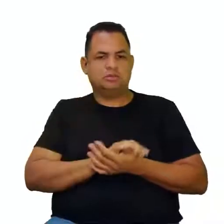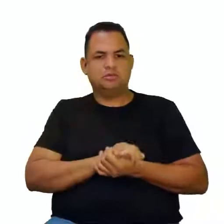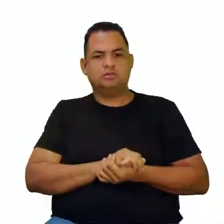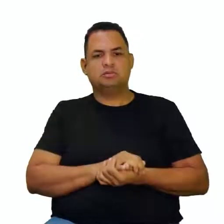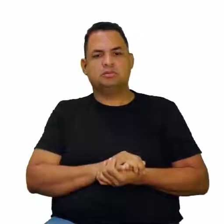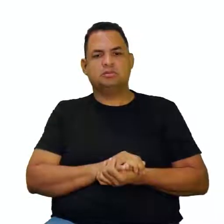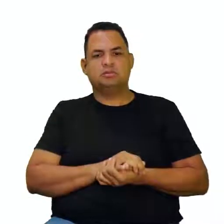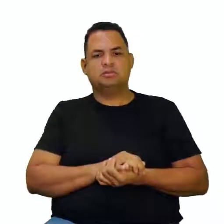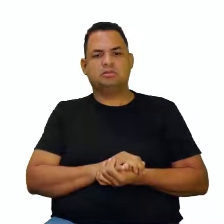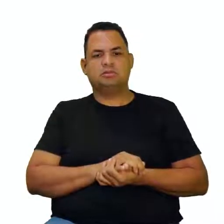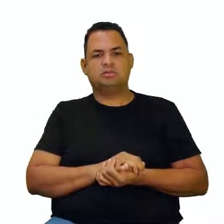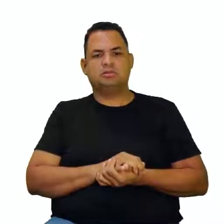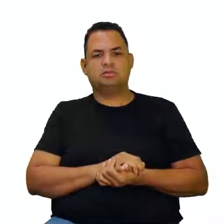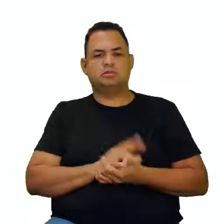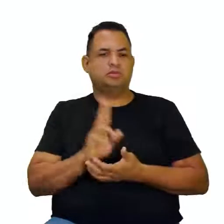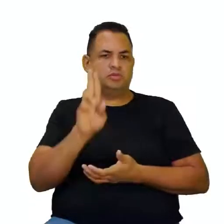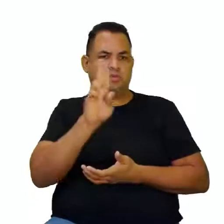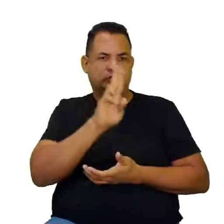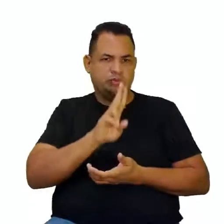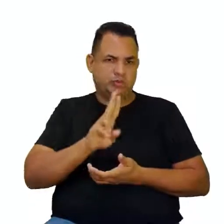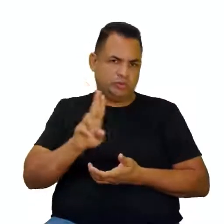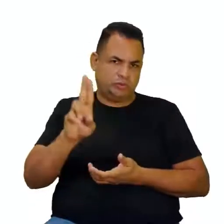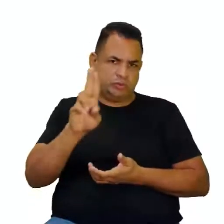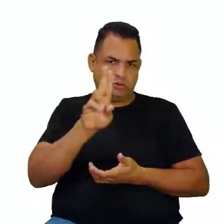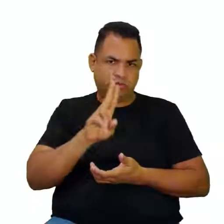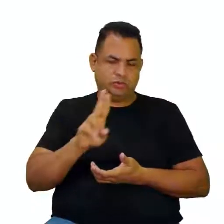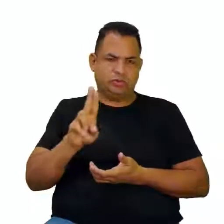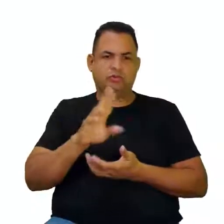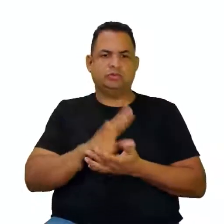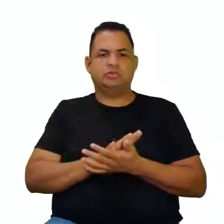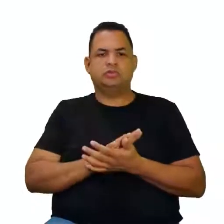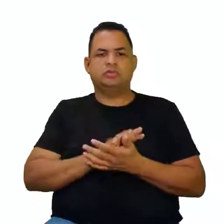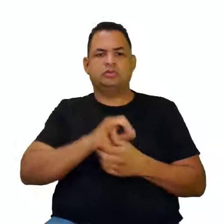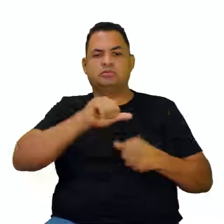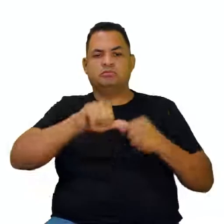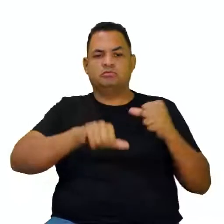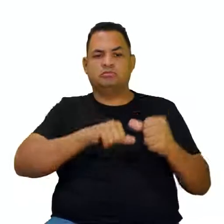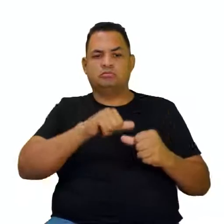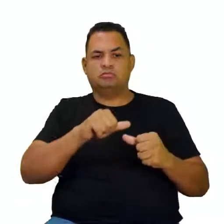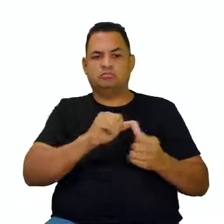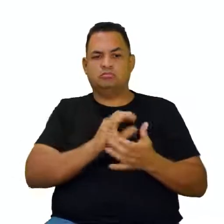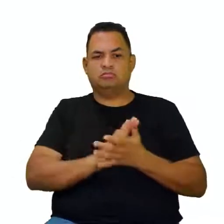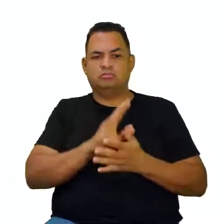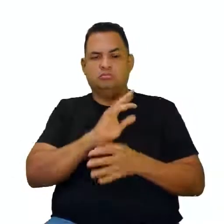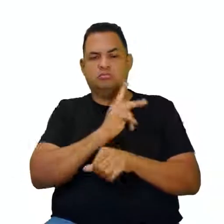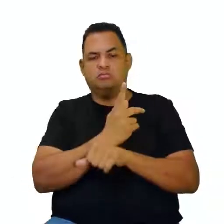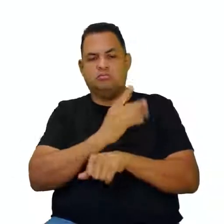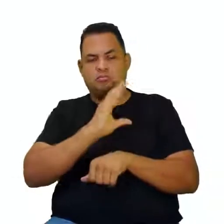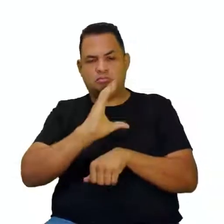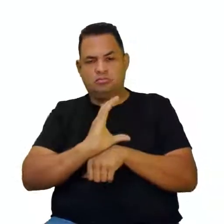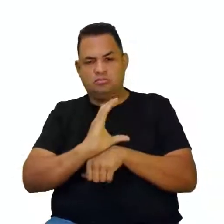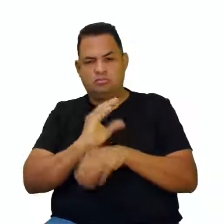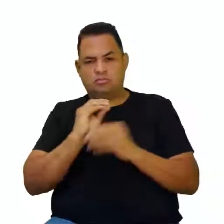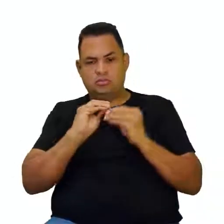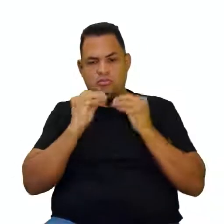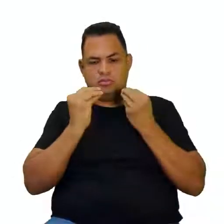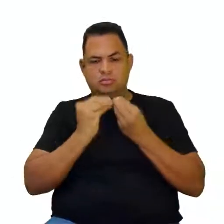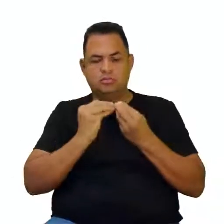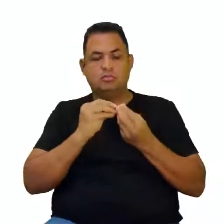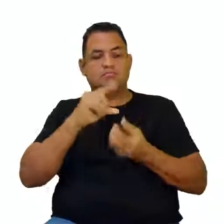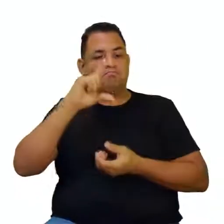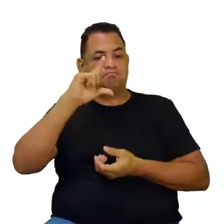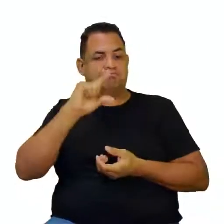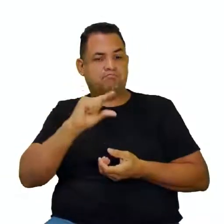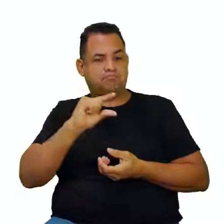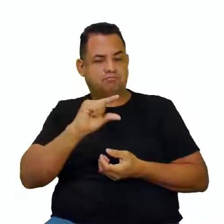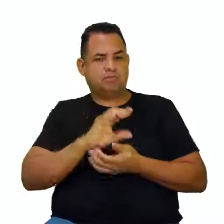fazem? Elas vão lá e utilizam esses hidrocarbonetos, transformando eles em substâncias menos tóxicas,